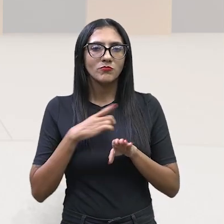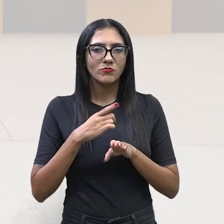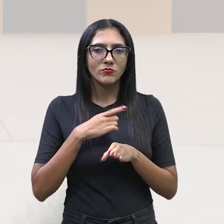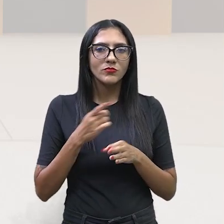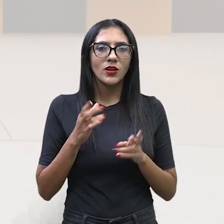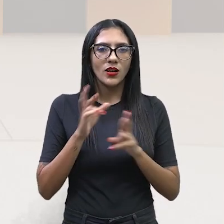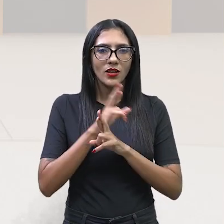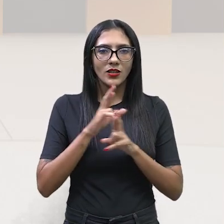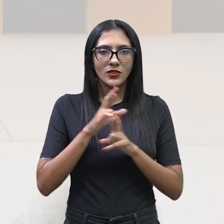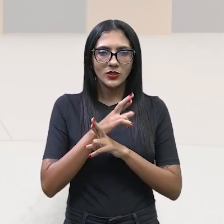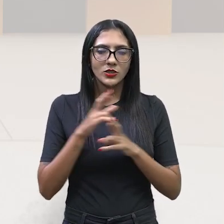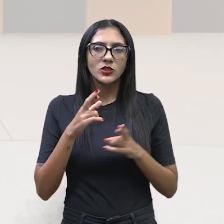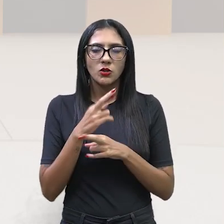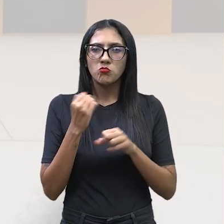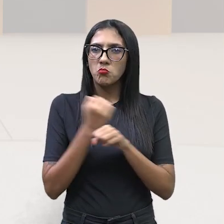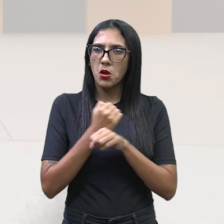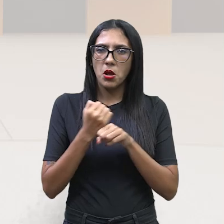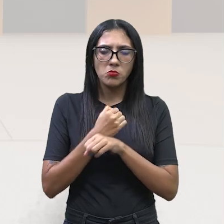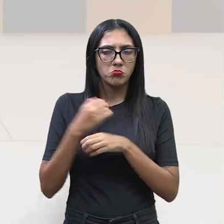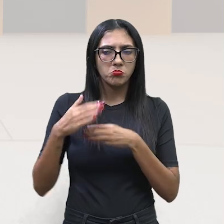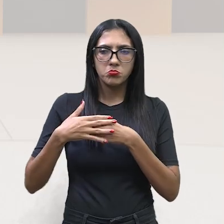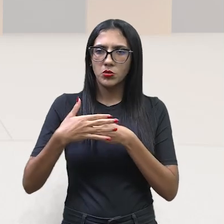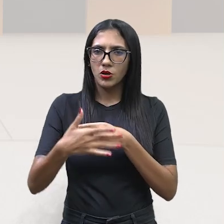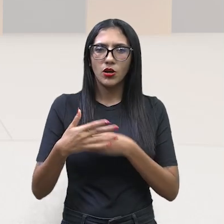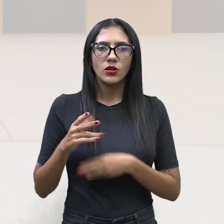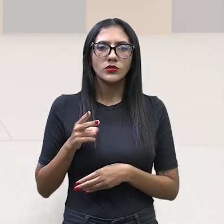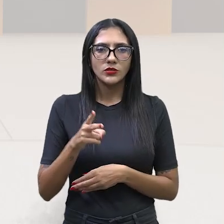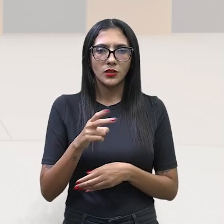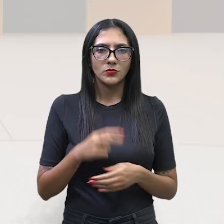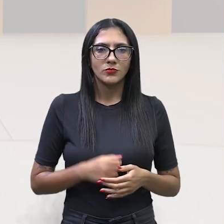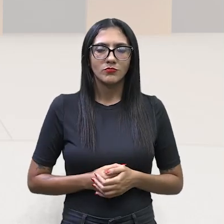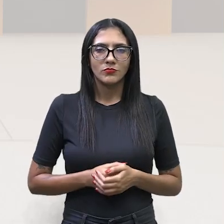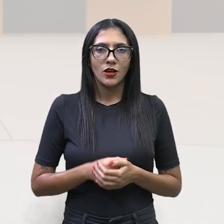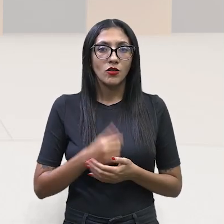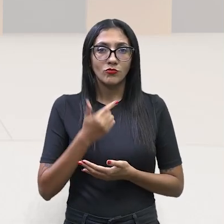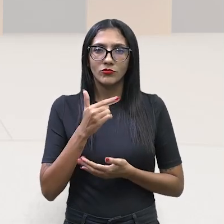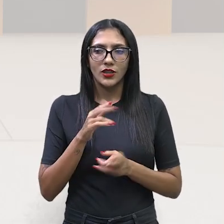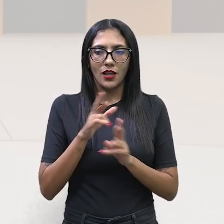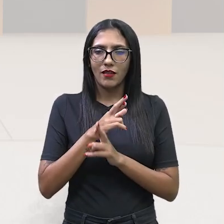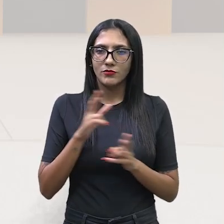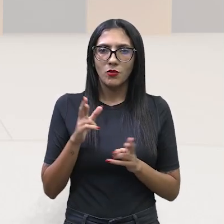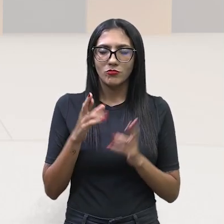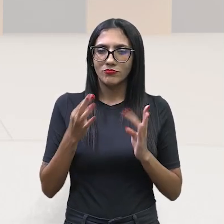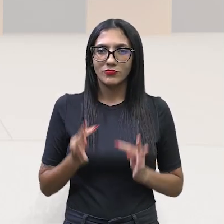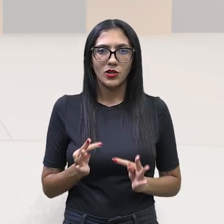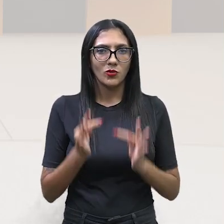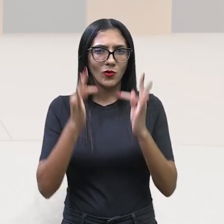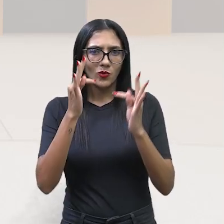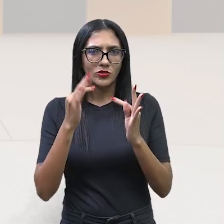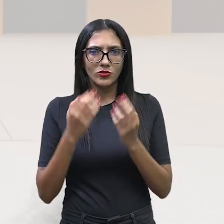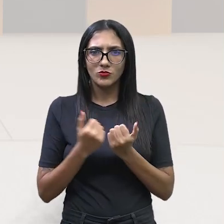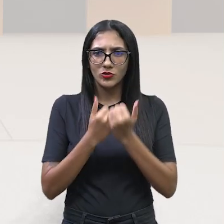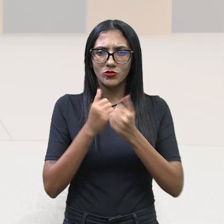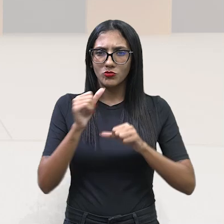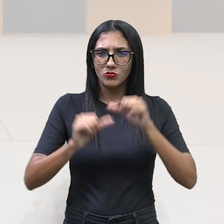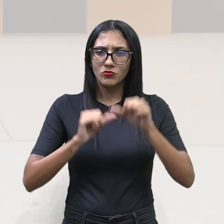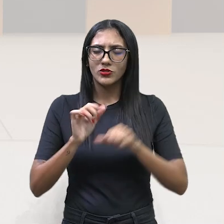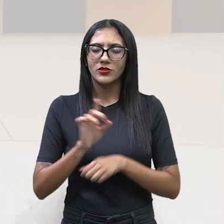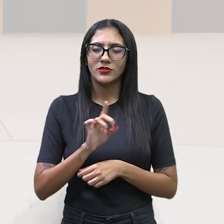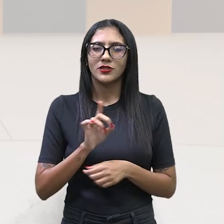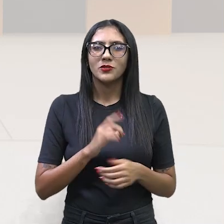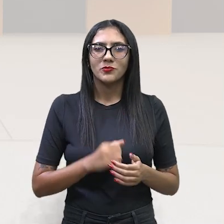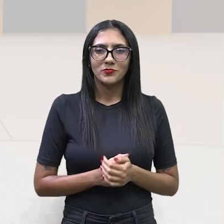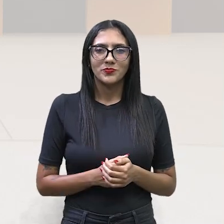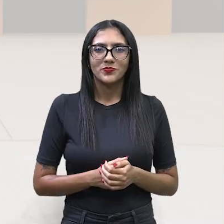existir, pelo menos nos próximos anos. Tá? A automação não vai tirar esses empregos aí de vocês,